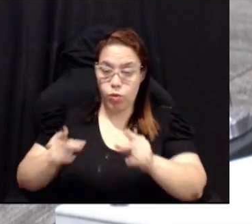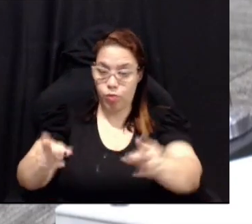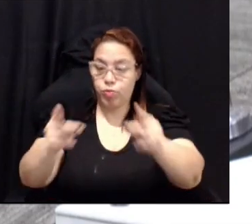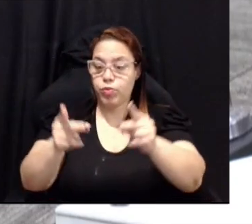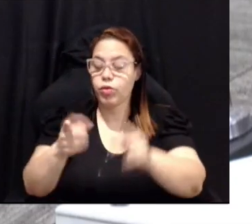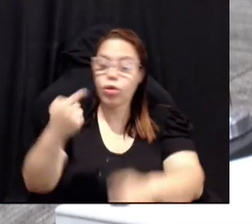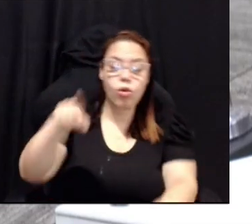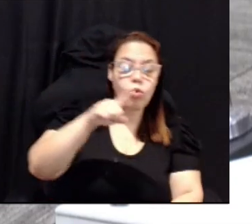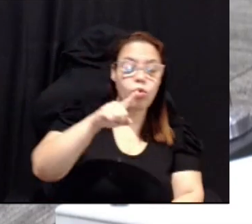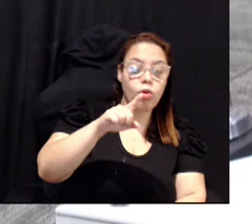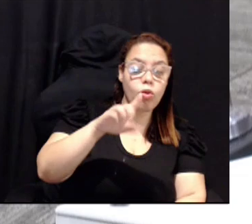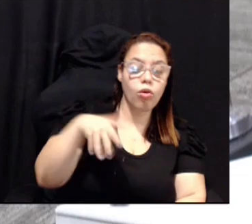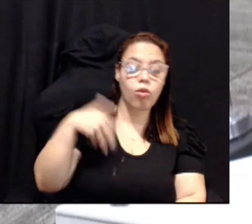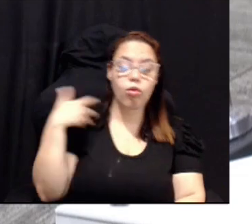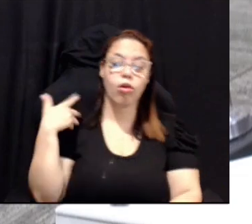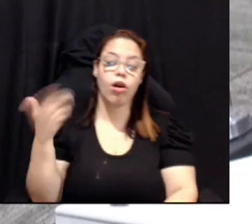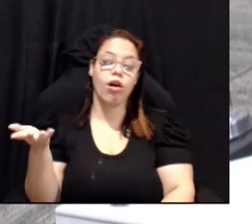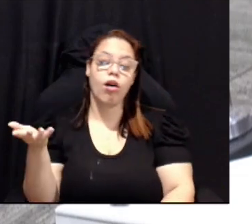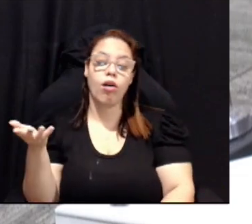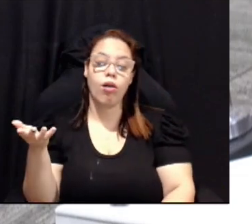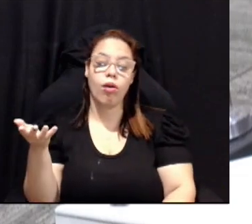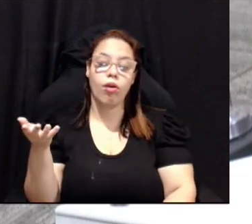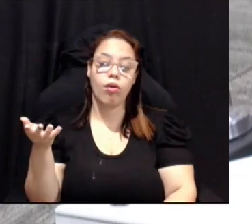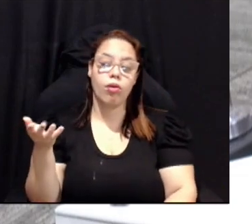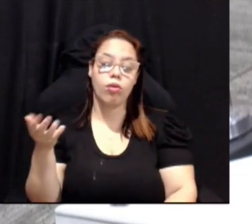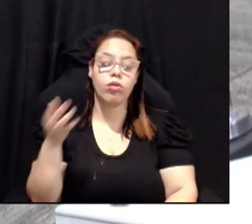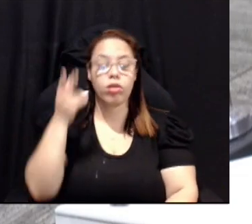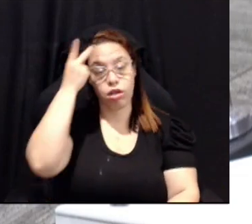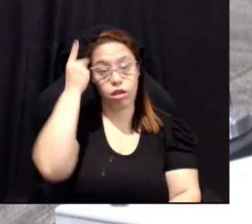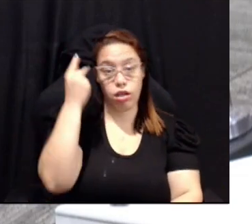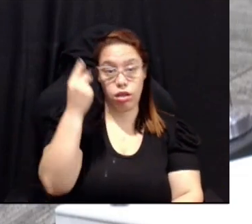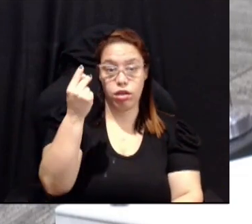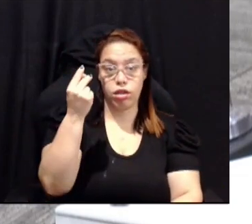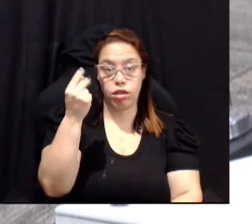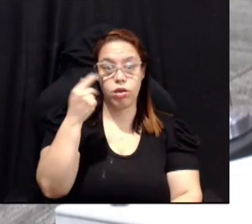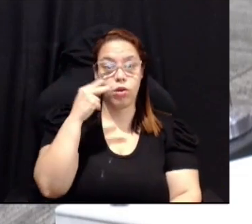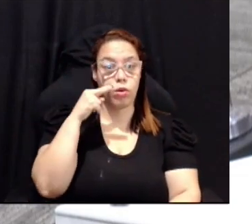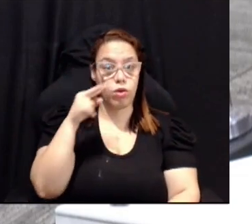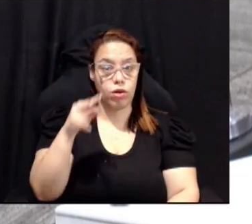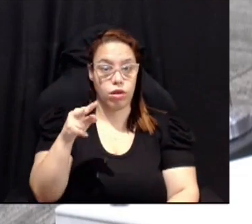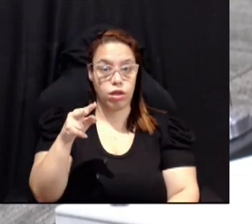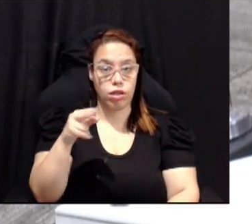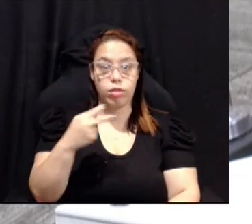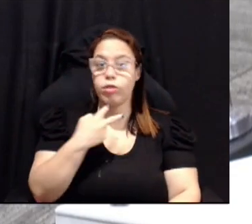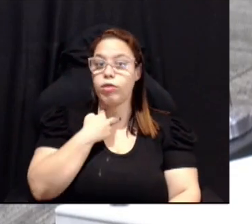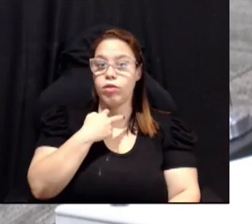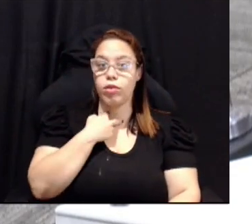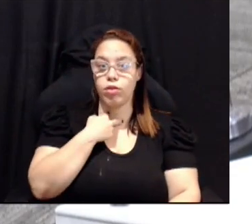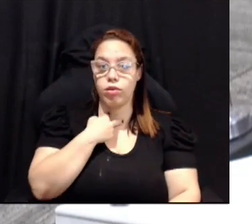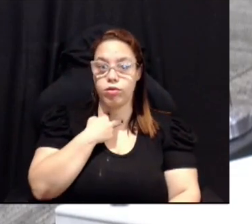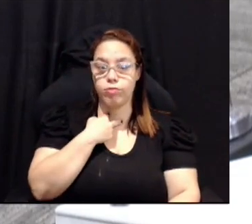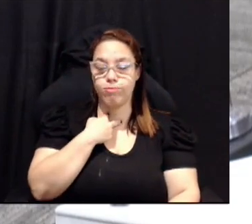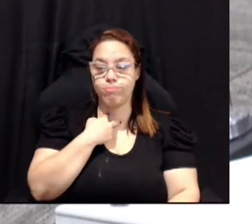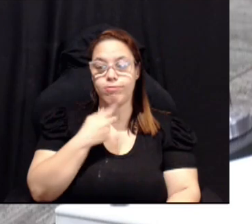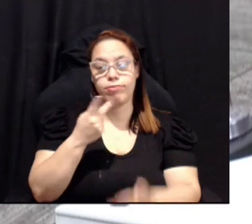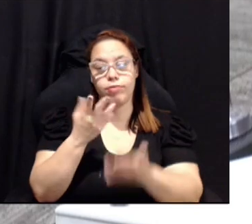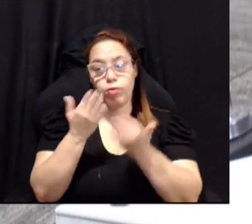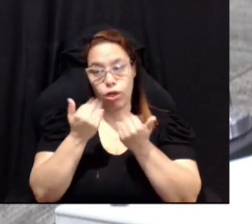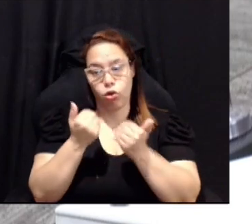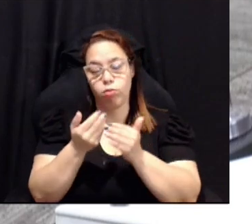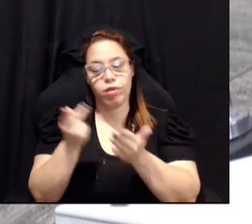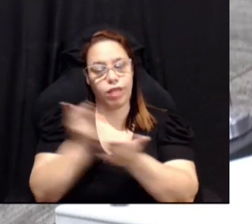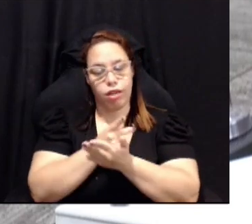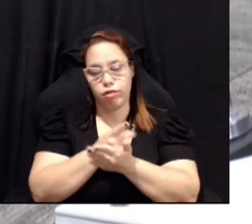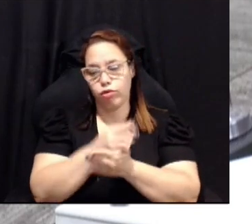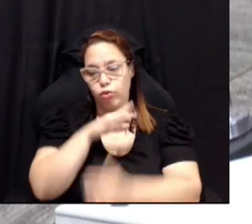estão, né, fazendo um processo que é natural, né, quando a gente vê que o alimento já não pode estar impróprio para a alimentação. A gente sabe